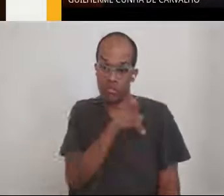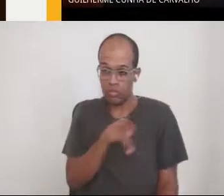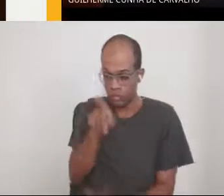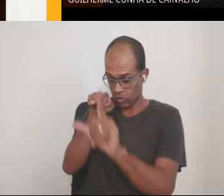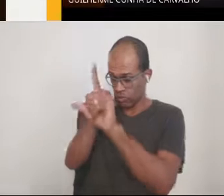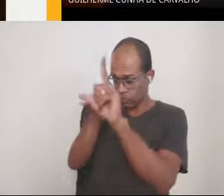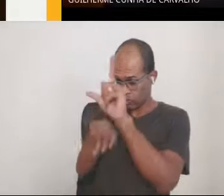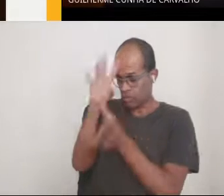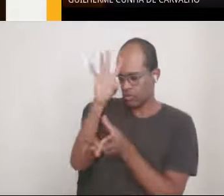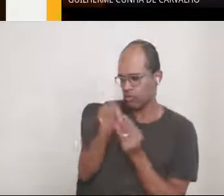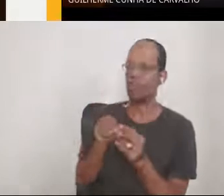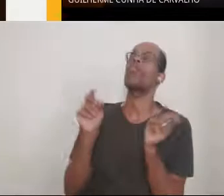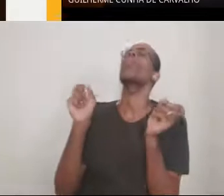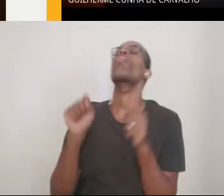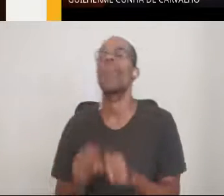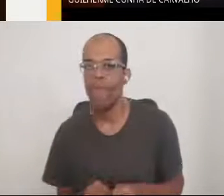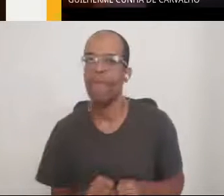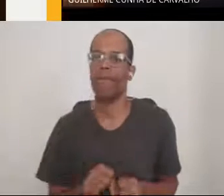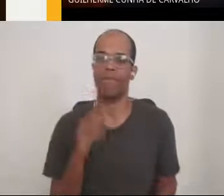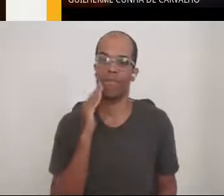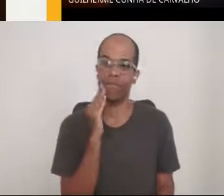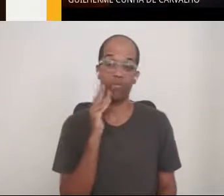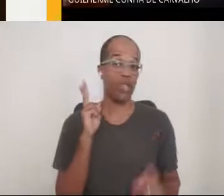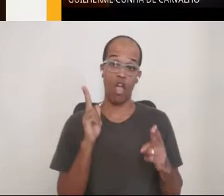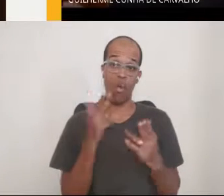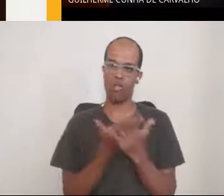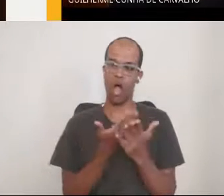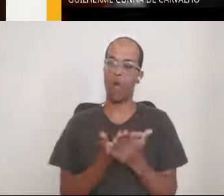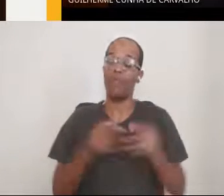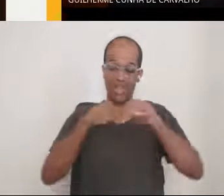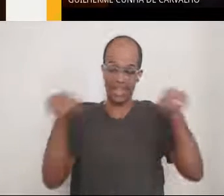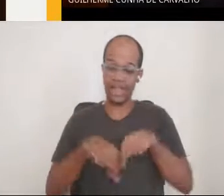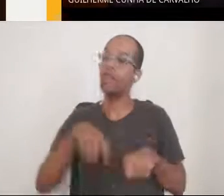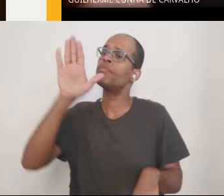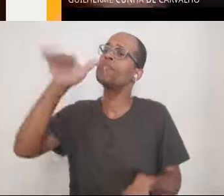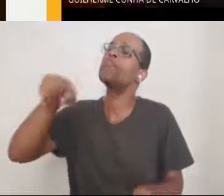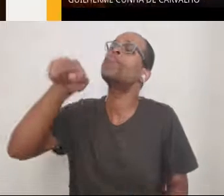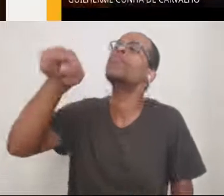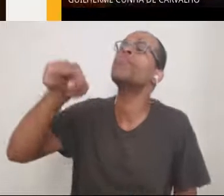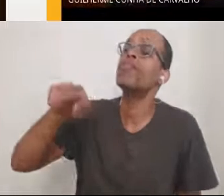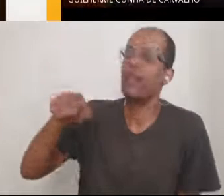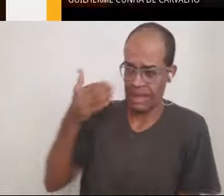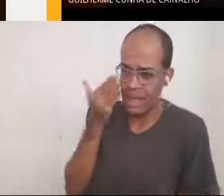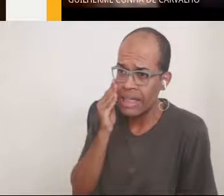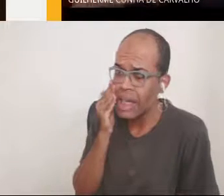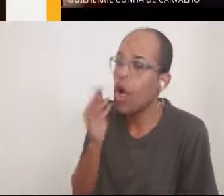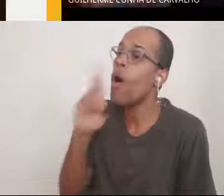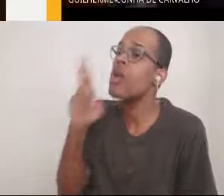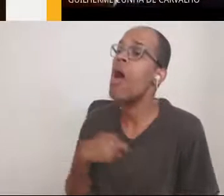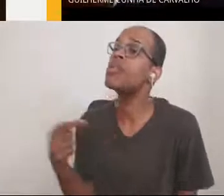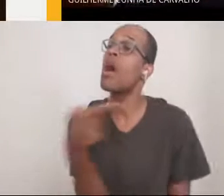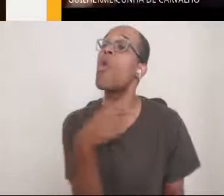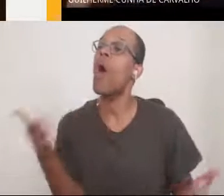é igual na sala de aula. Não acontece isso. Lá o professor fala assim, fulaninho, qual que é a resposta